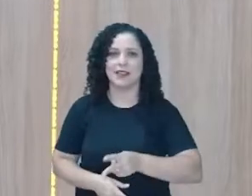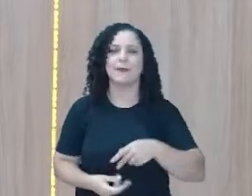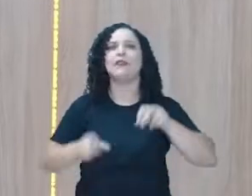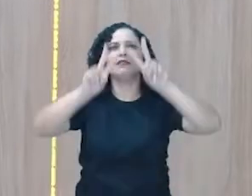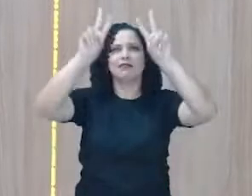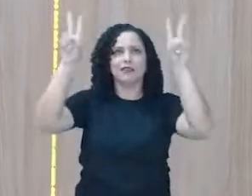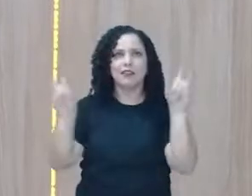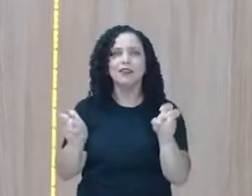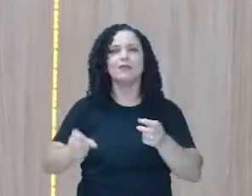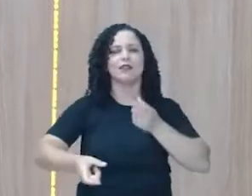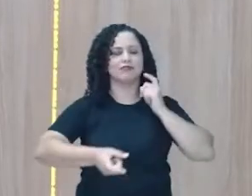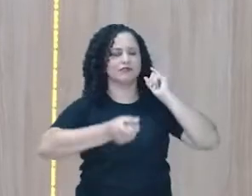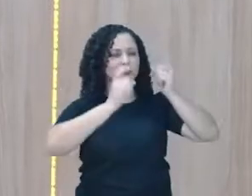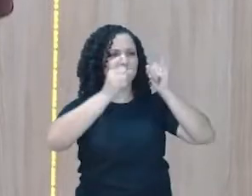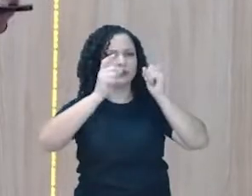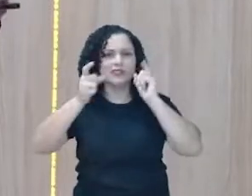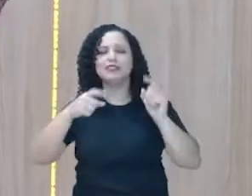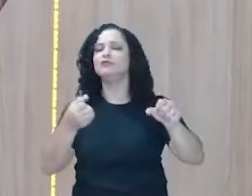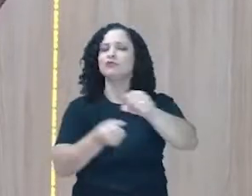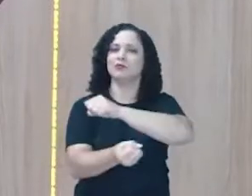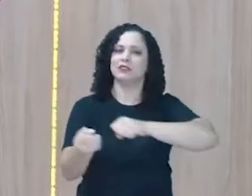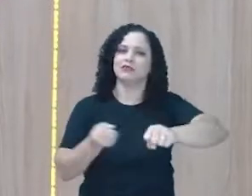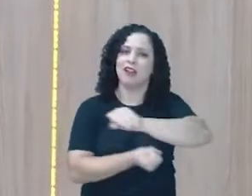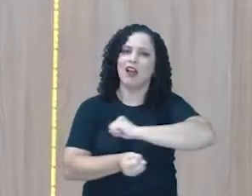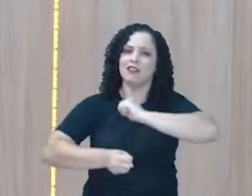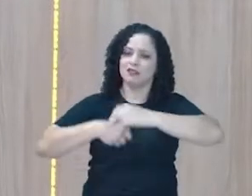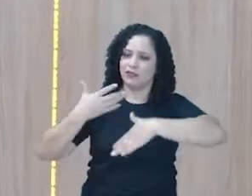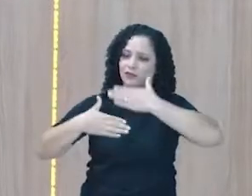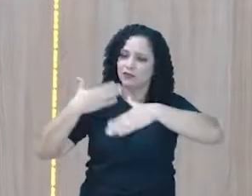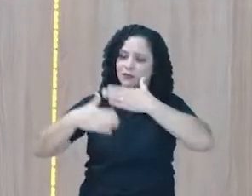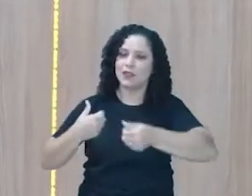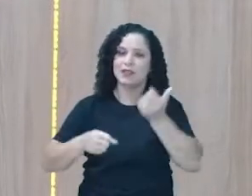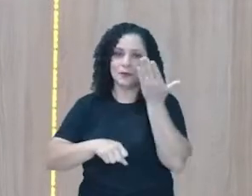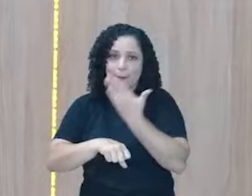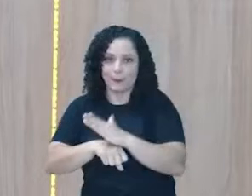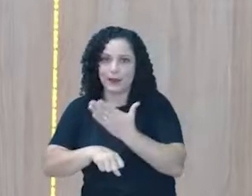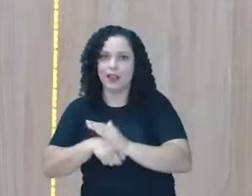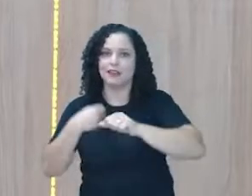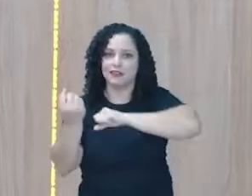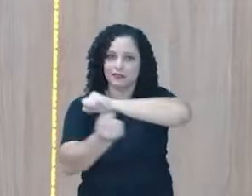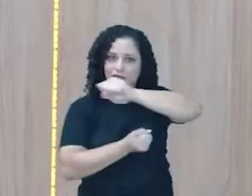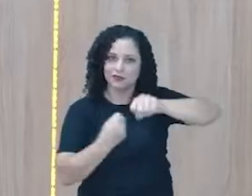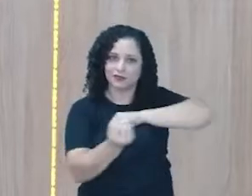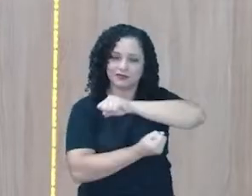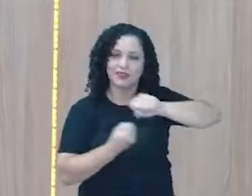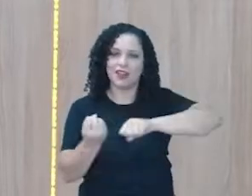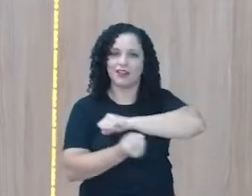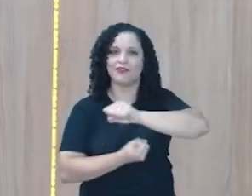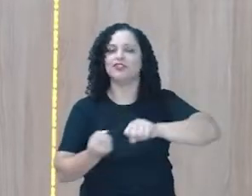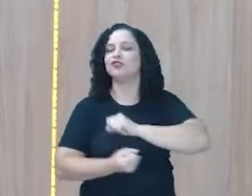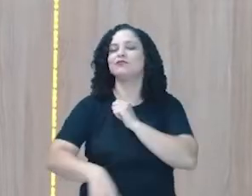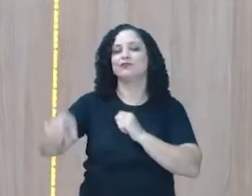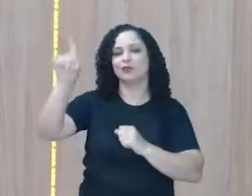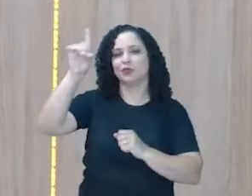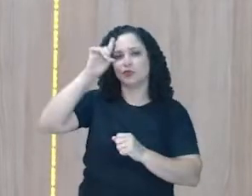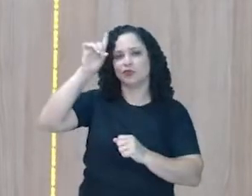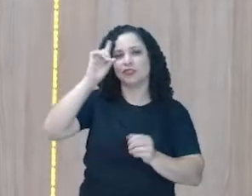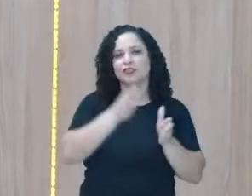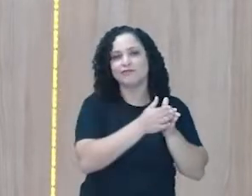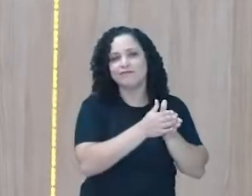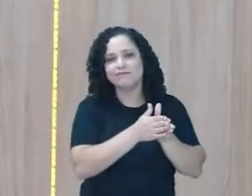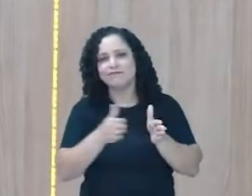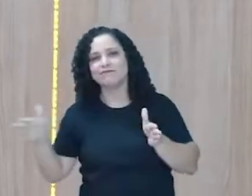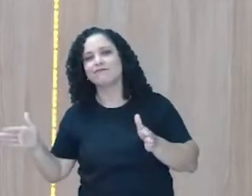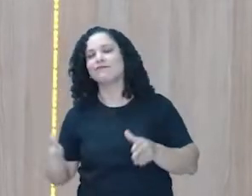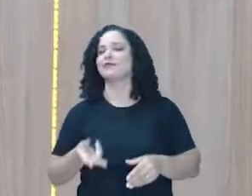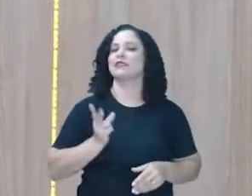de sustentabilidade, desenvolvimento sustentável, né? Práticas sustentáveis que a gente pode fazer no nosso cotidiano. Então, a